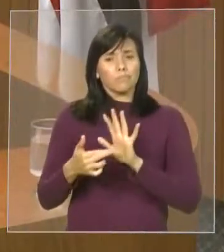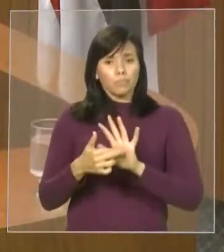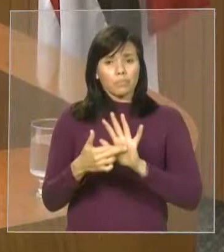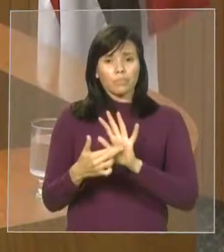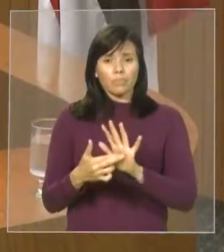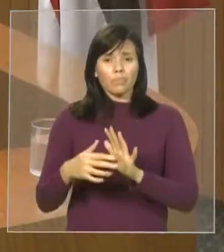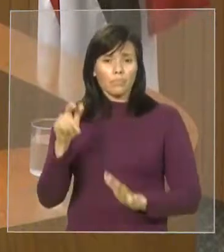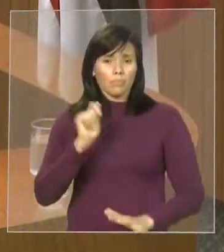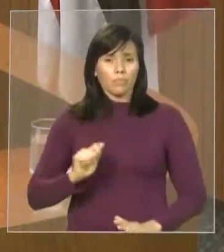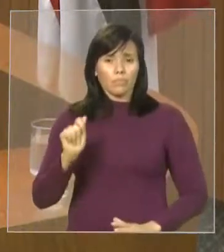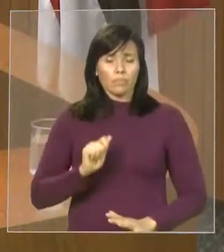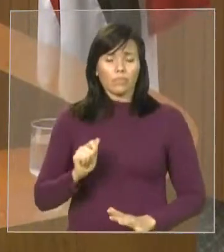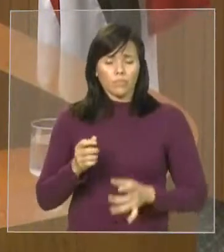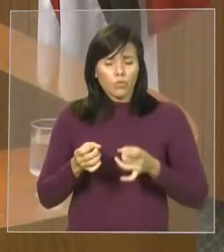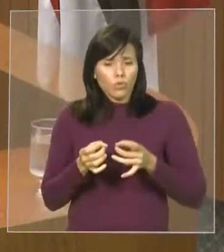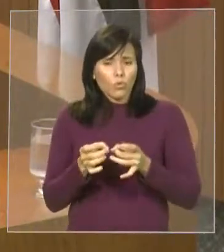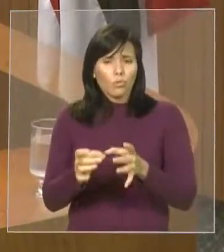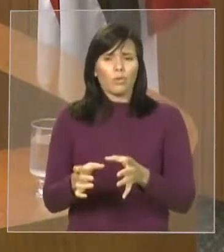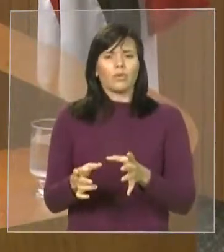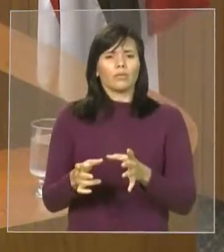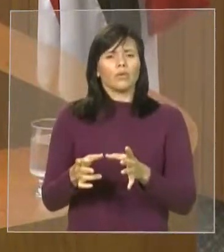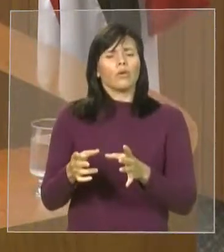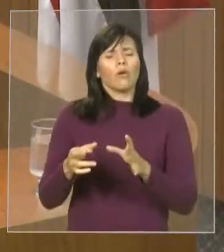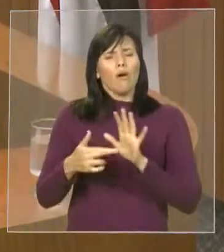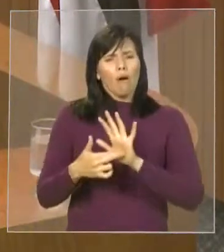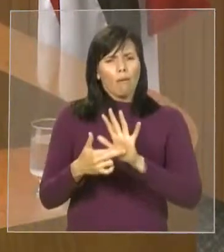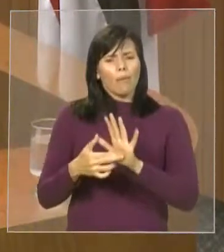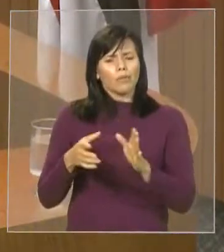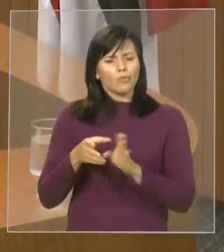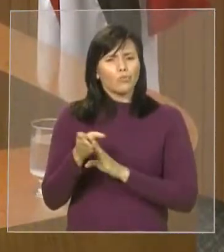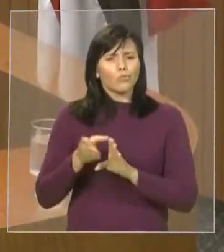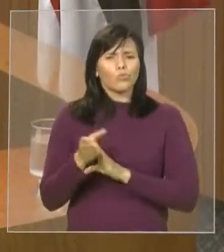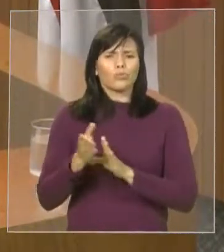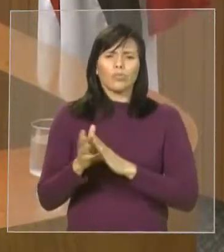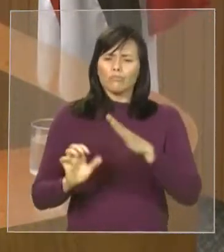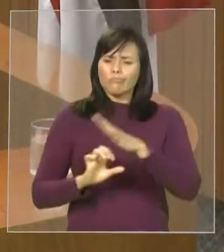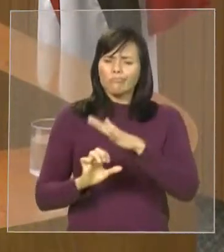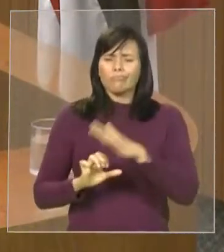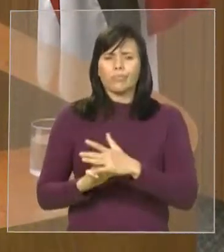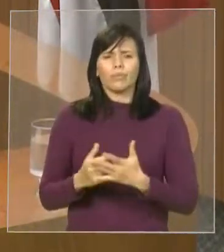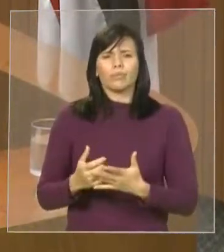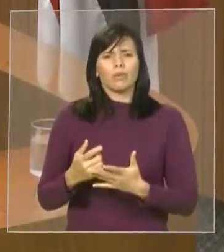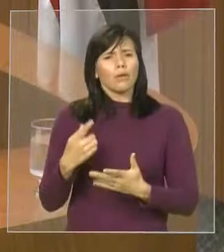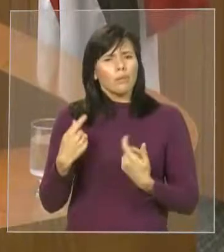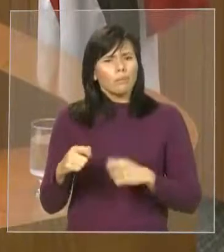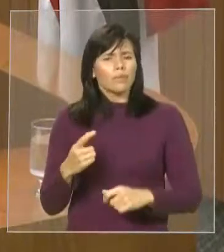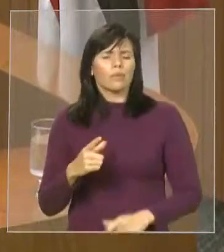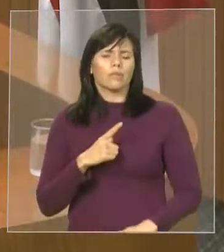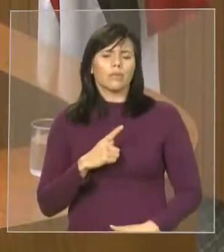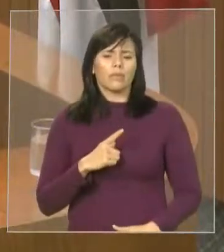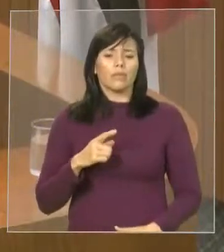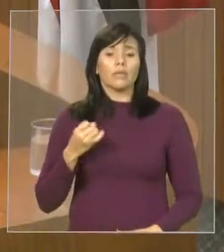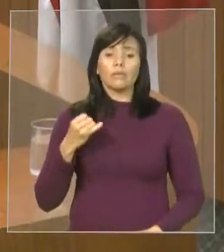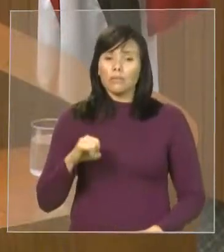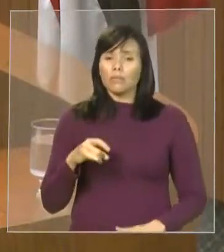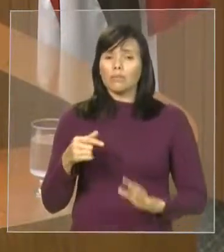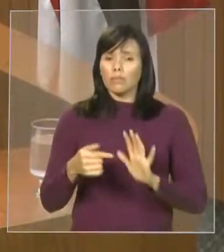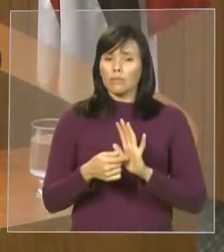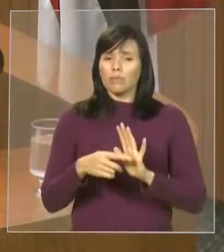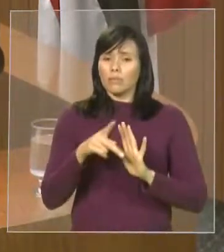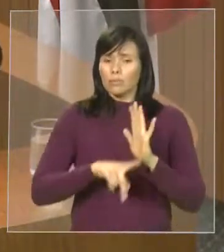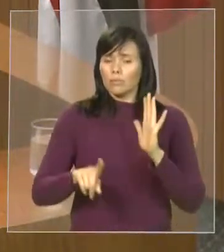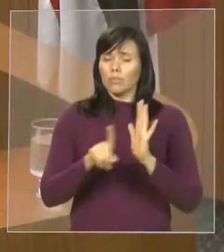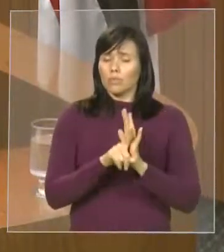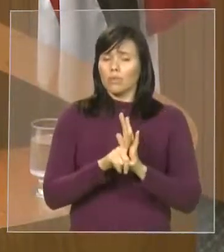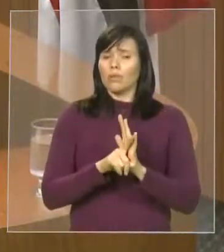se trata esse programa, se é tão bom como o governo diz, já que é um projeto de modernização. Eu peço